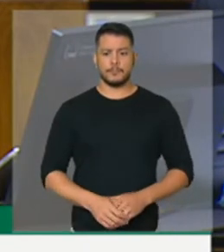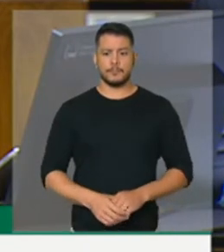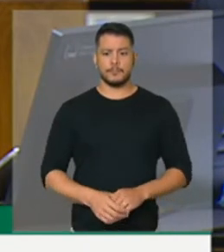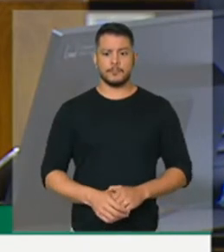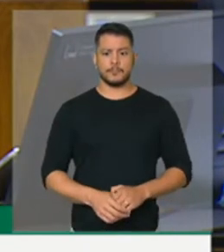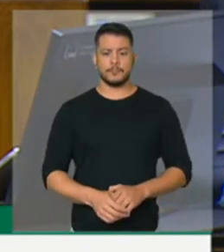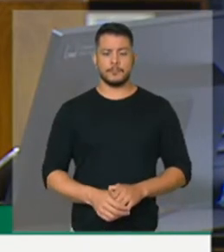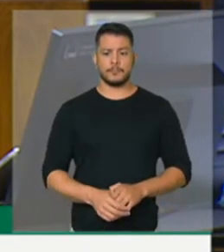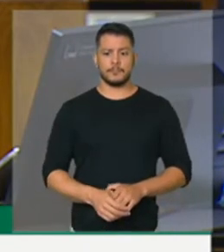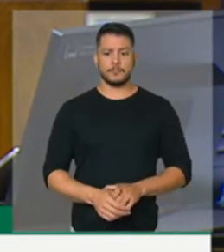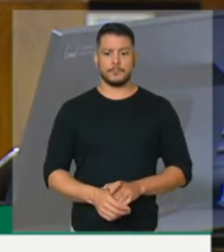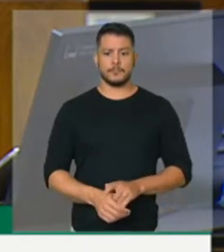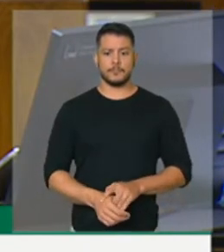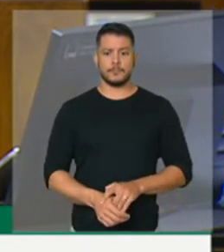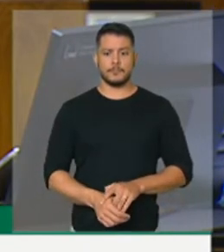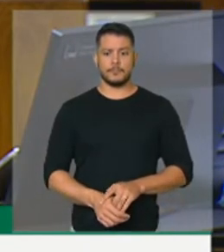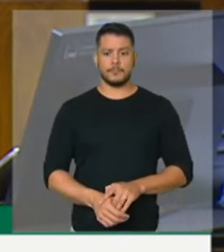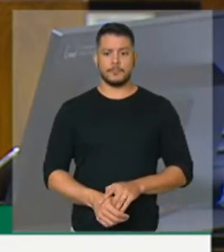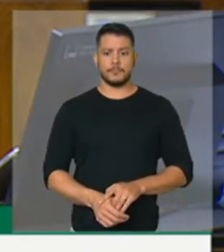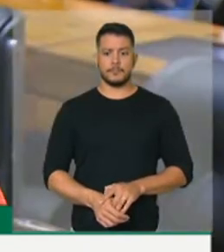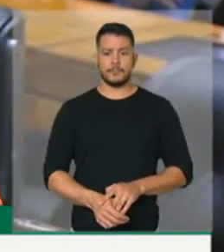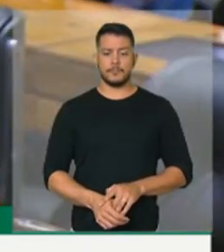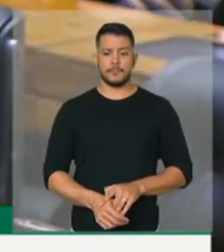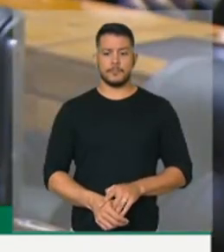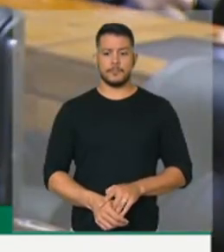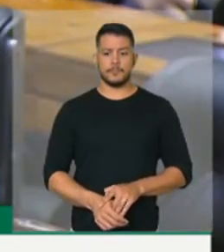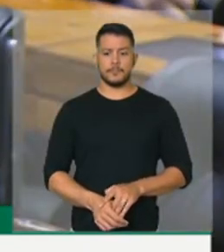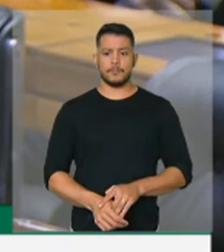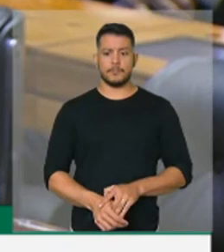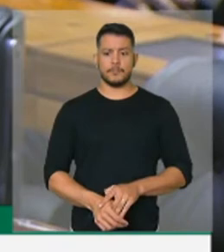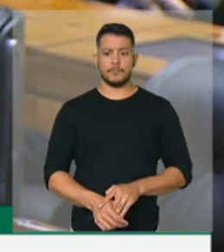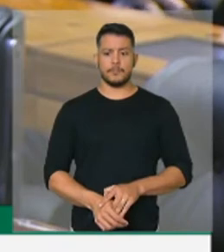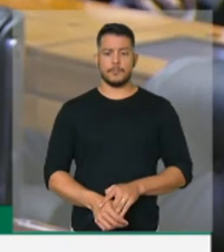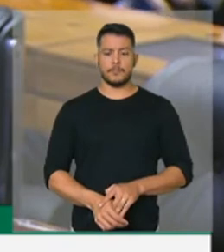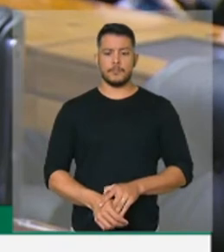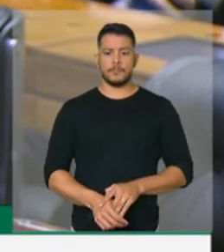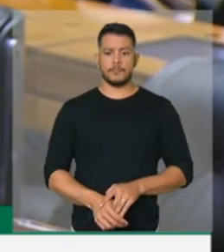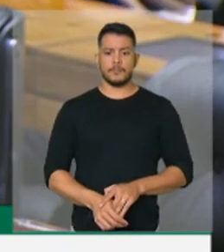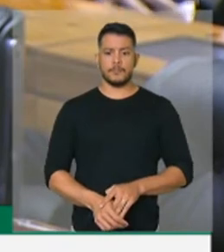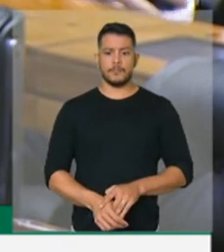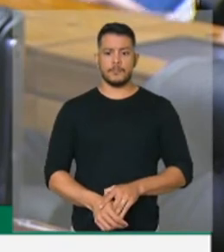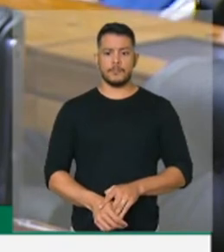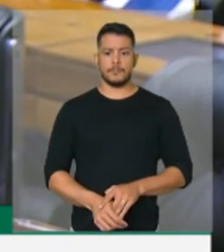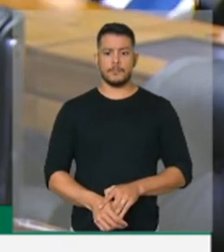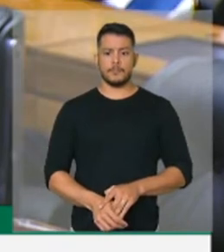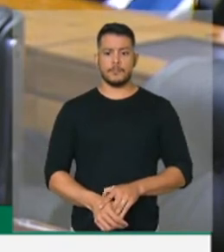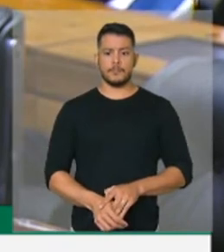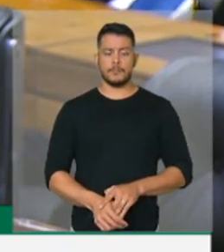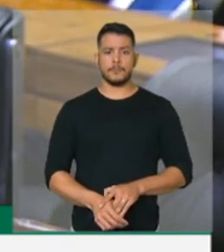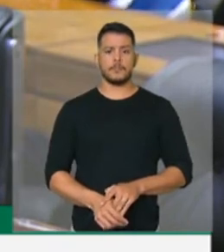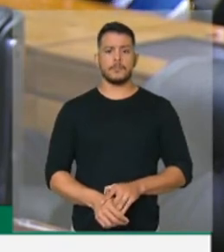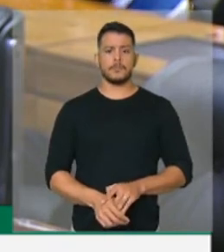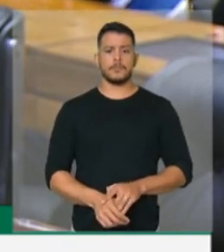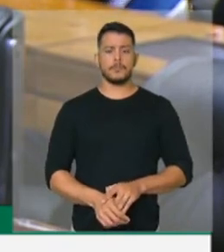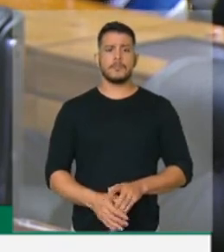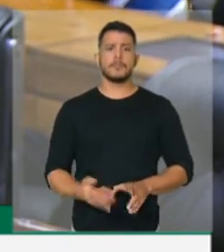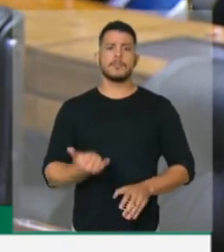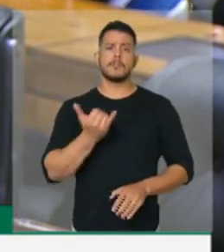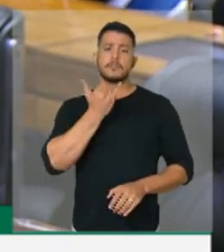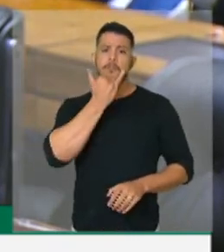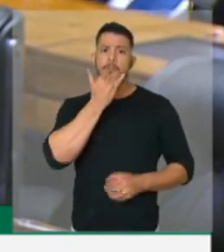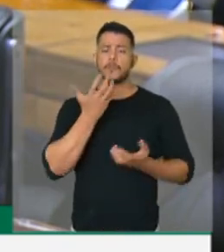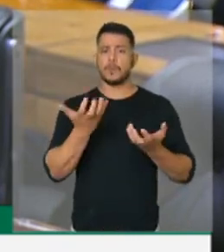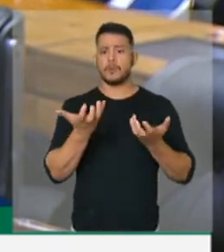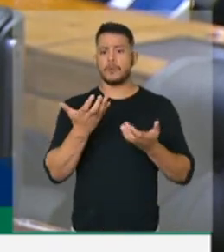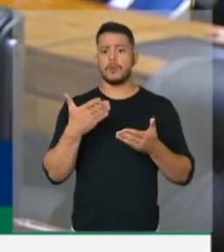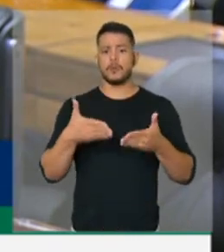Senhor presidente, eu queria só fazer um pedido aqui ao nosso líder, que vai ter o uso da palavra, os dois que falaram. Só tem um item na pauta ainda para ser